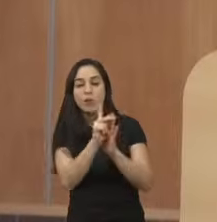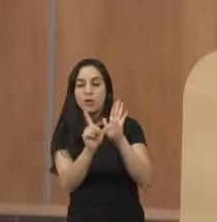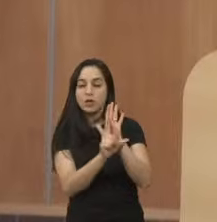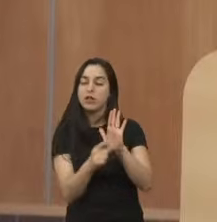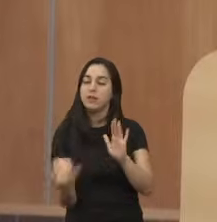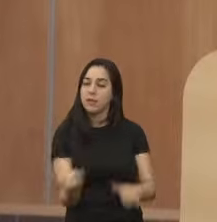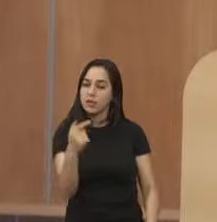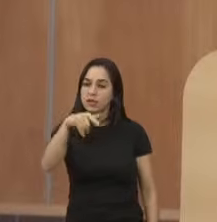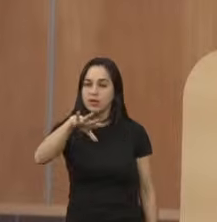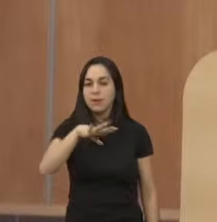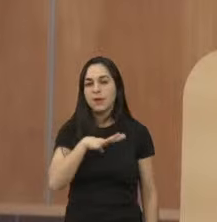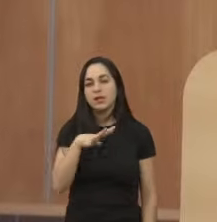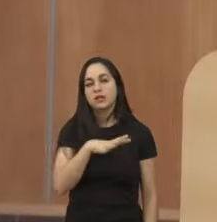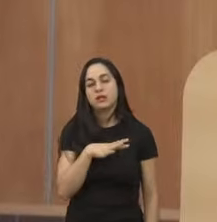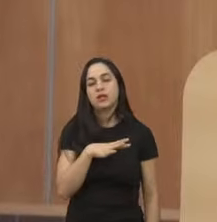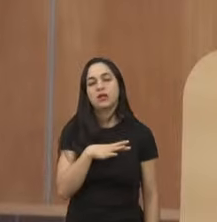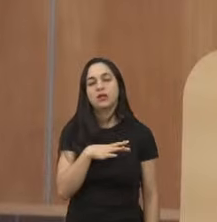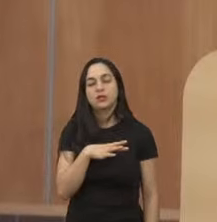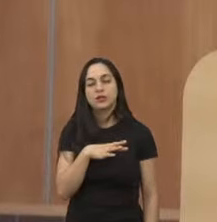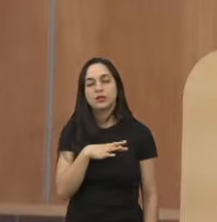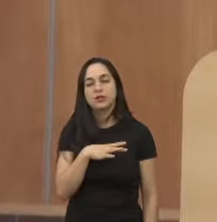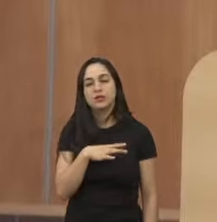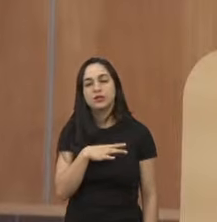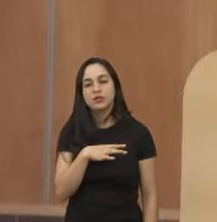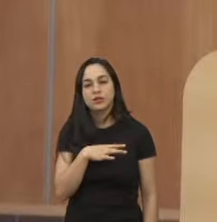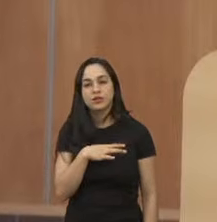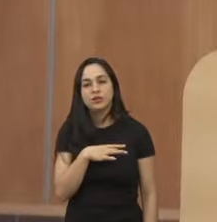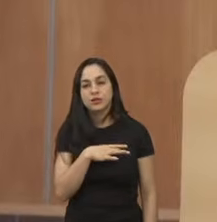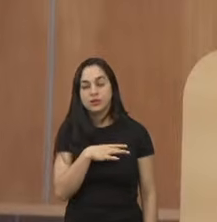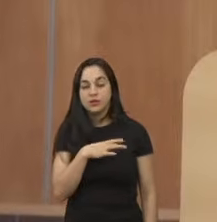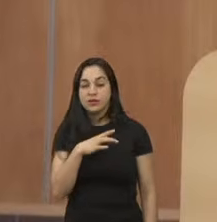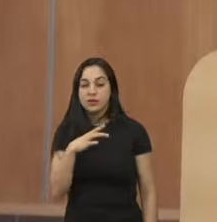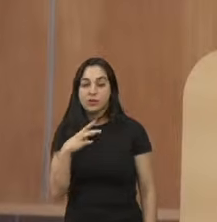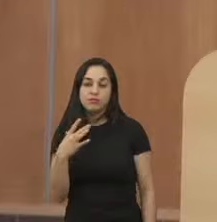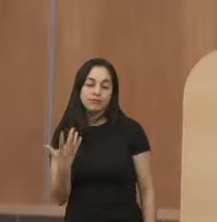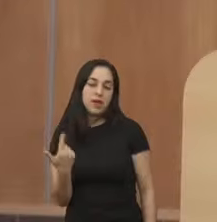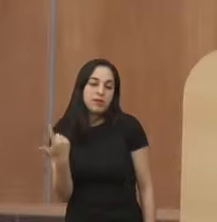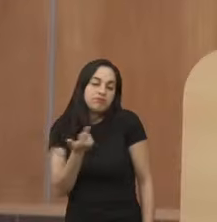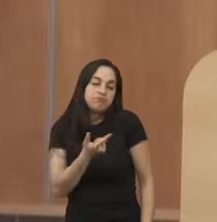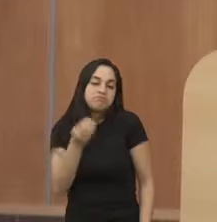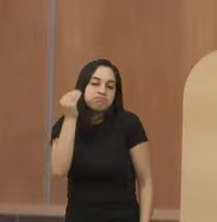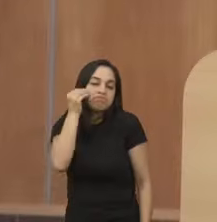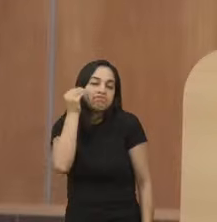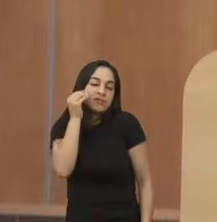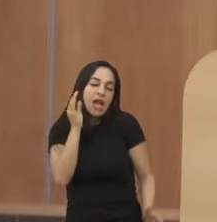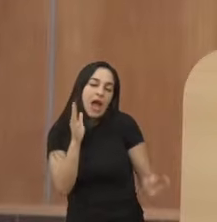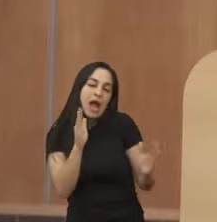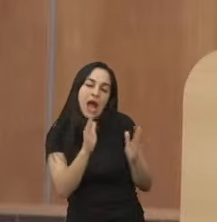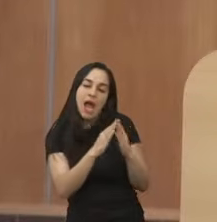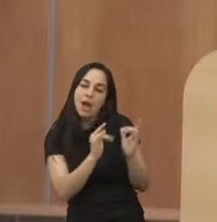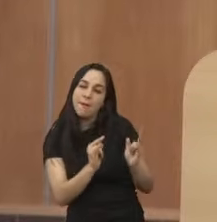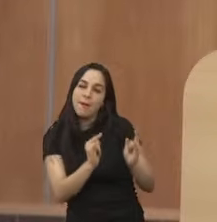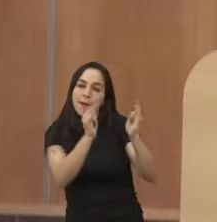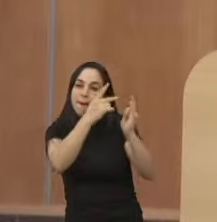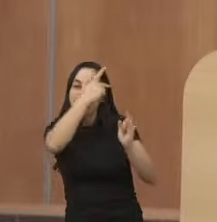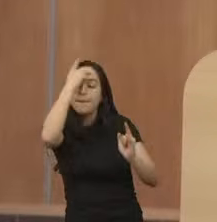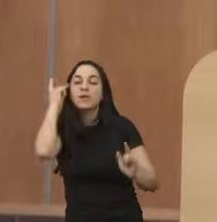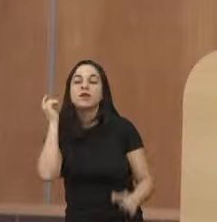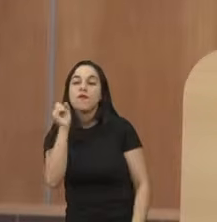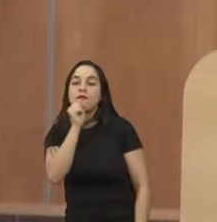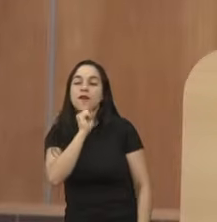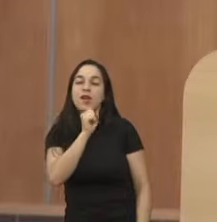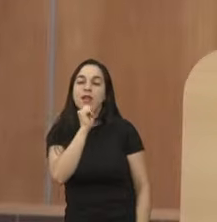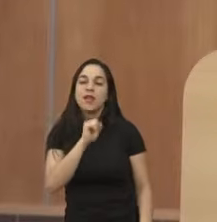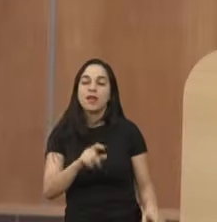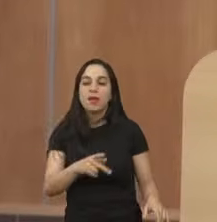cidade. Ele prevê, né, algumas casas, apartamentos para pessoas idosas, pessoas com deficiência, e